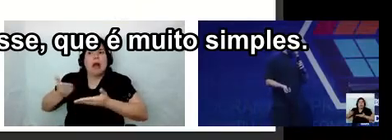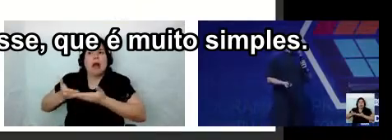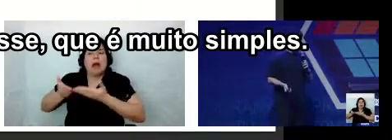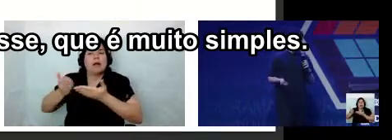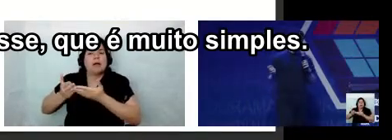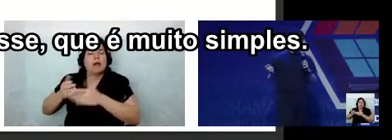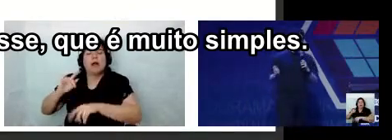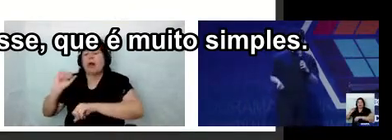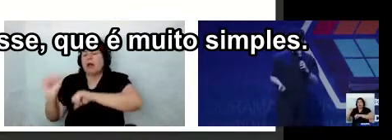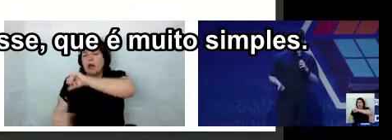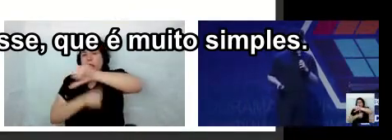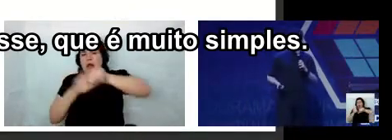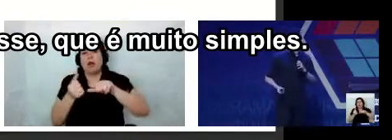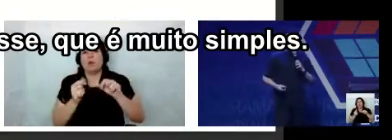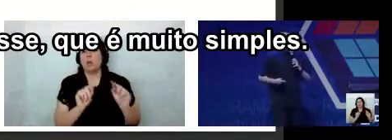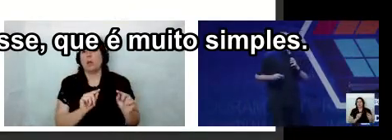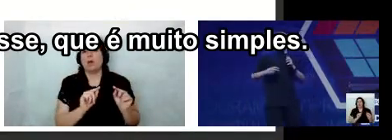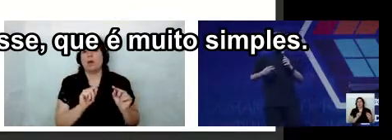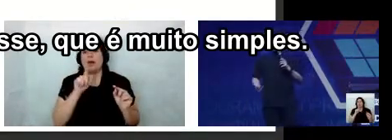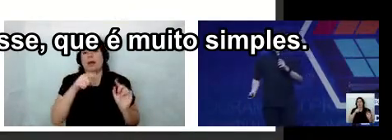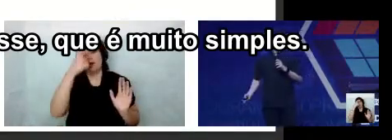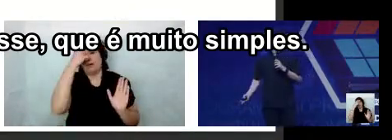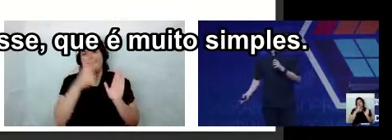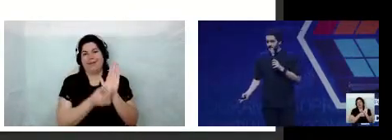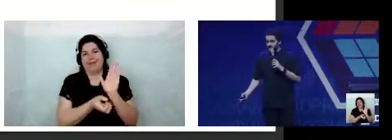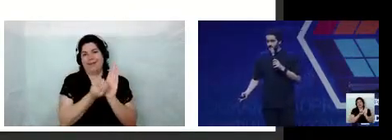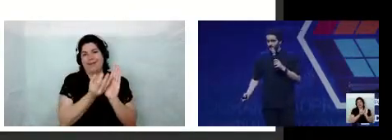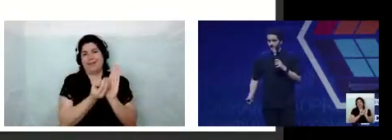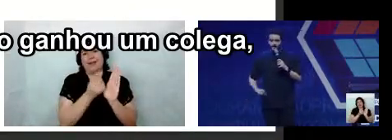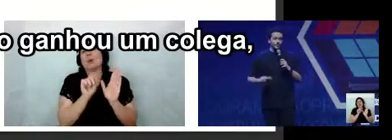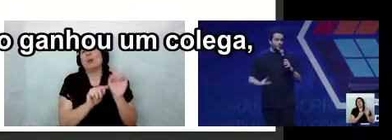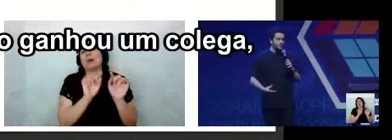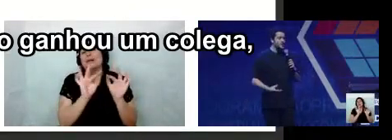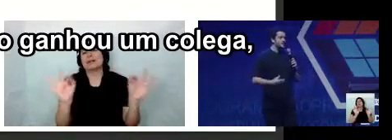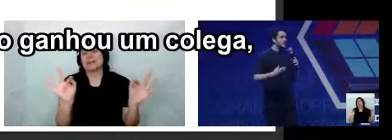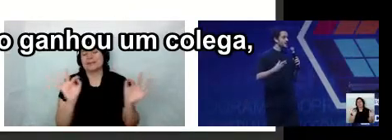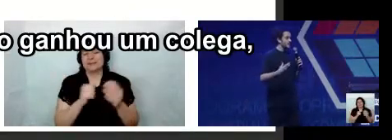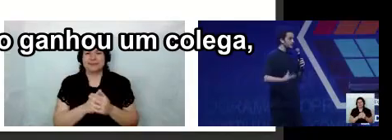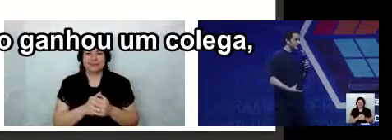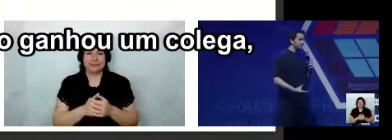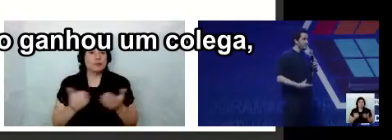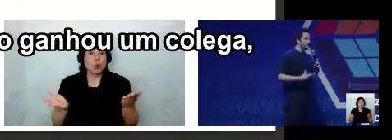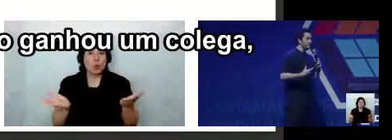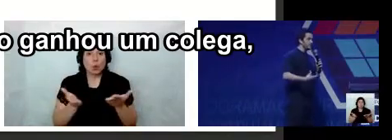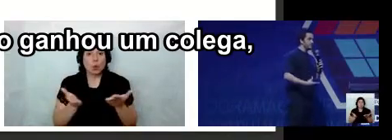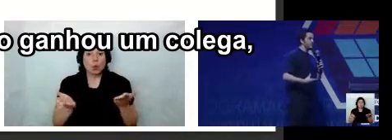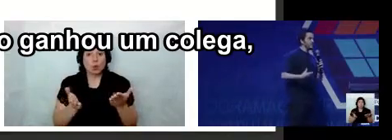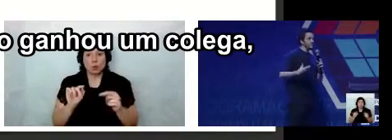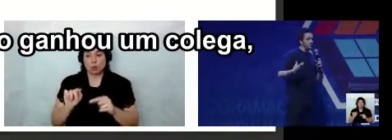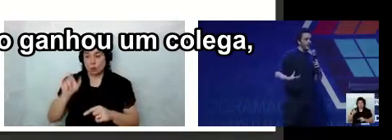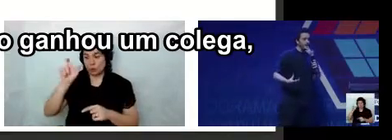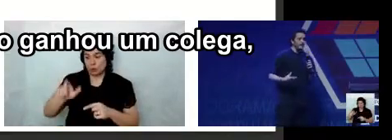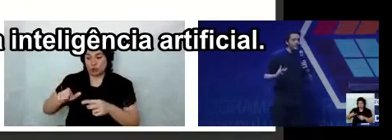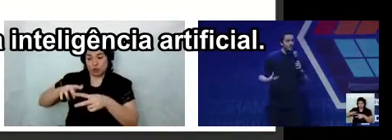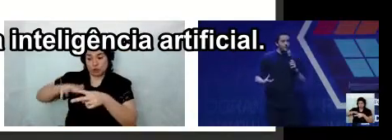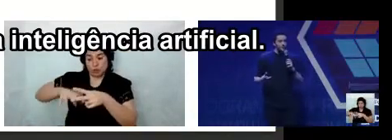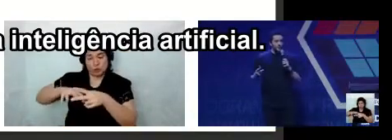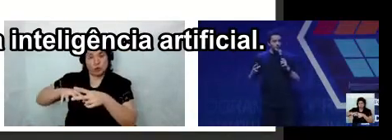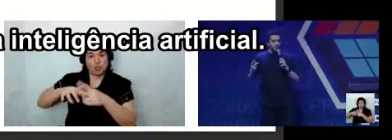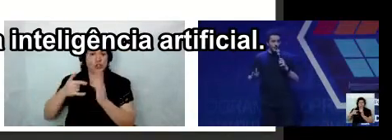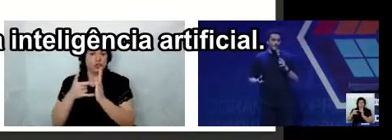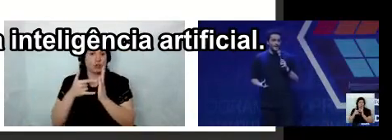desse cenário para um cenário como esse, que é muito simples. Então, hoje, o desenvolvedor, o engenheiro, ganhou um colega,